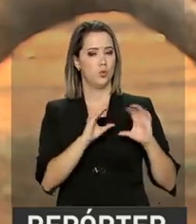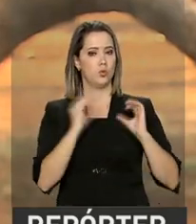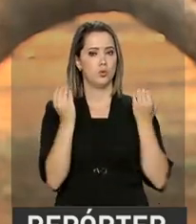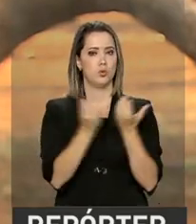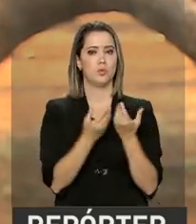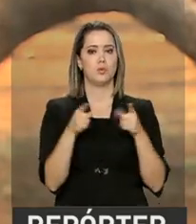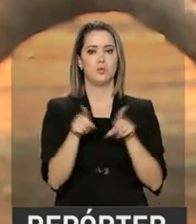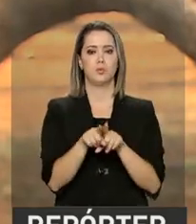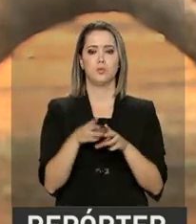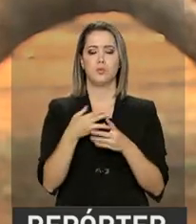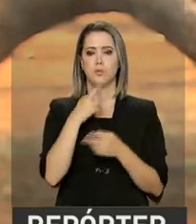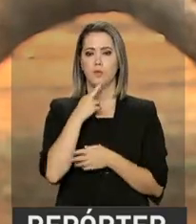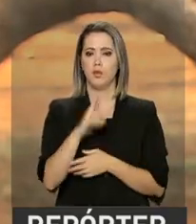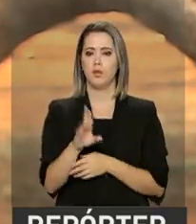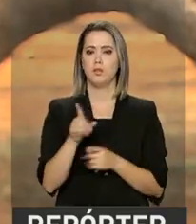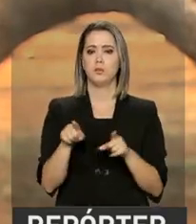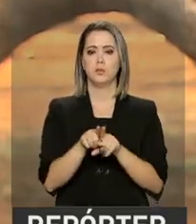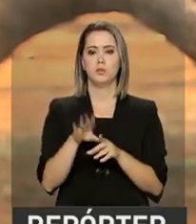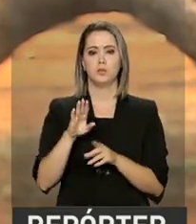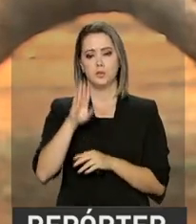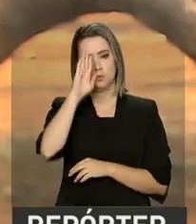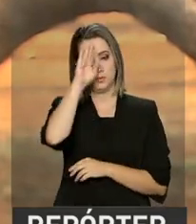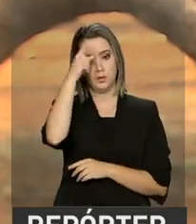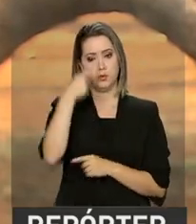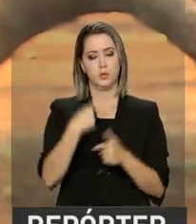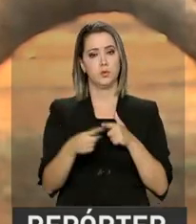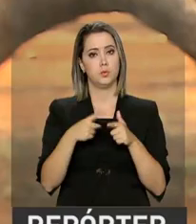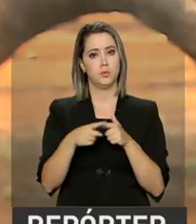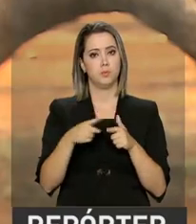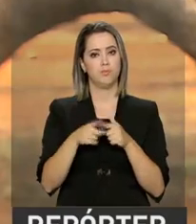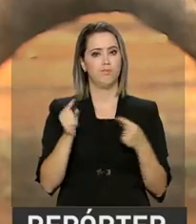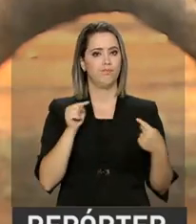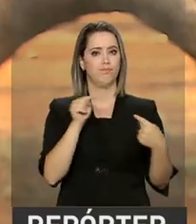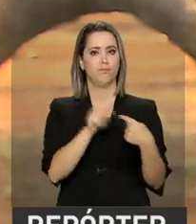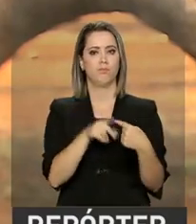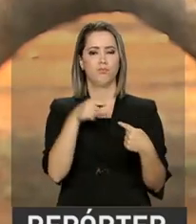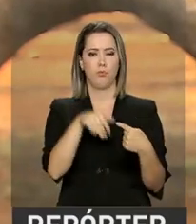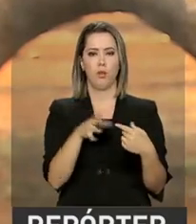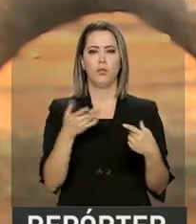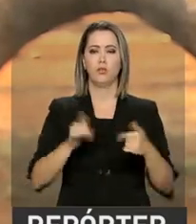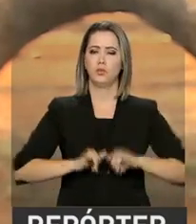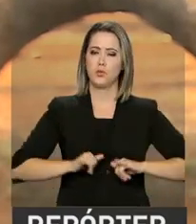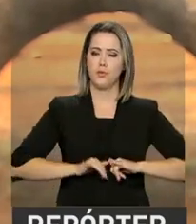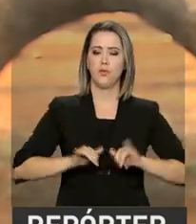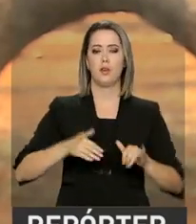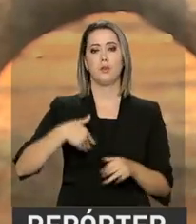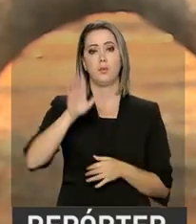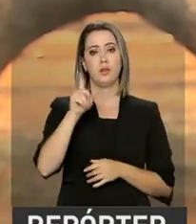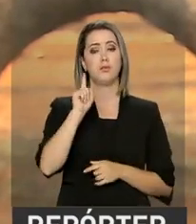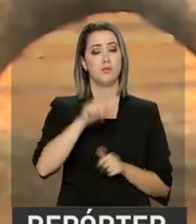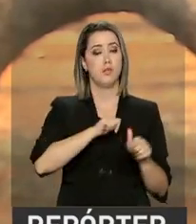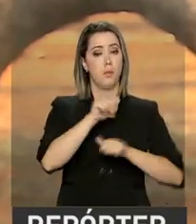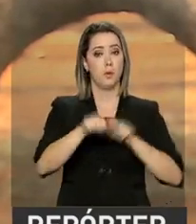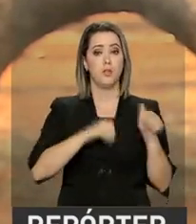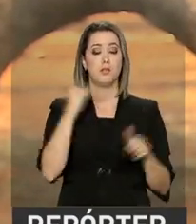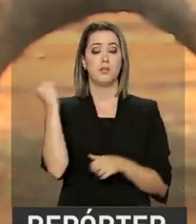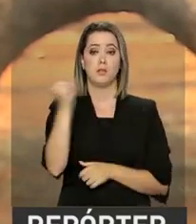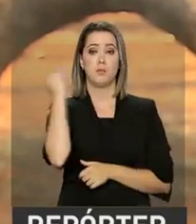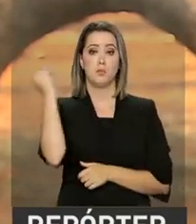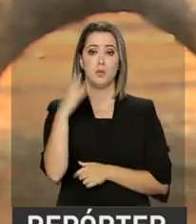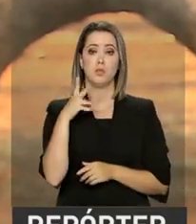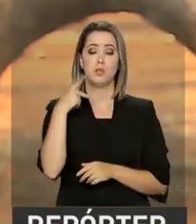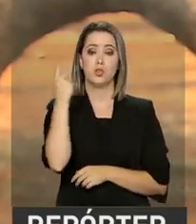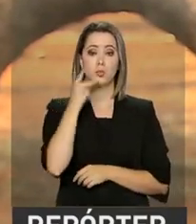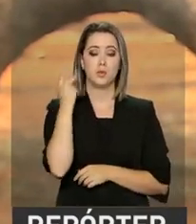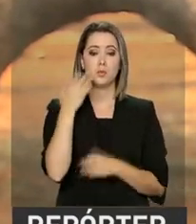né e dando enfoque Principalmente as áreas que estão sendo mais ameaçadas então isso vai ser realmente uma uma mudança muito importante para as